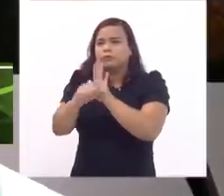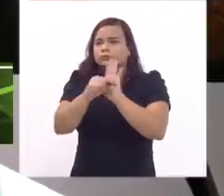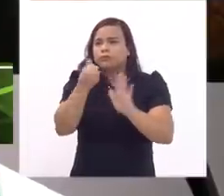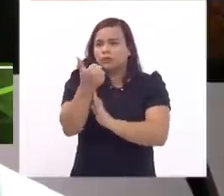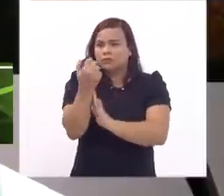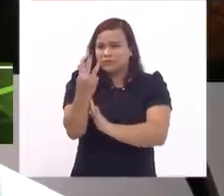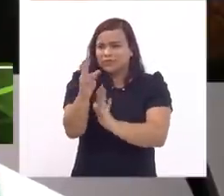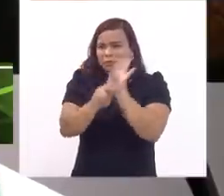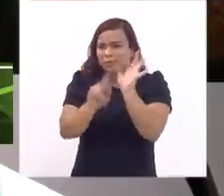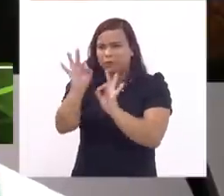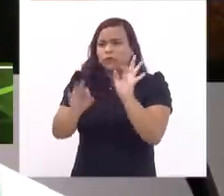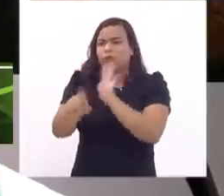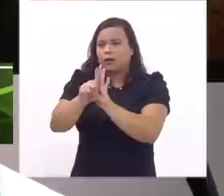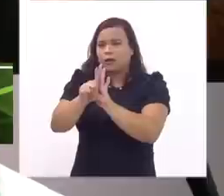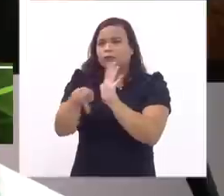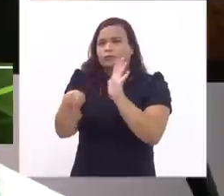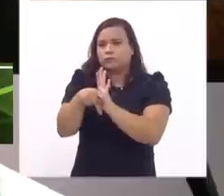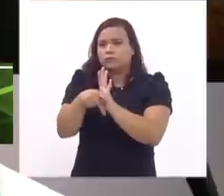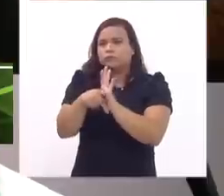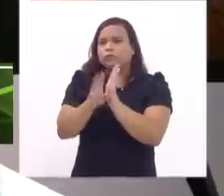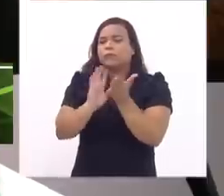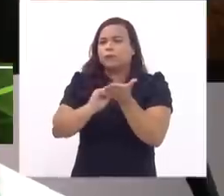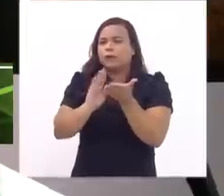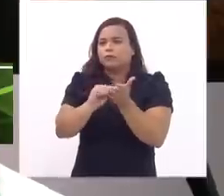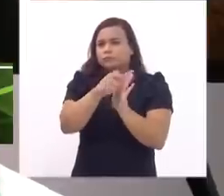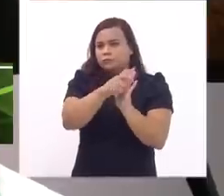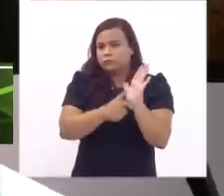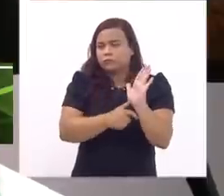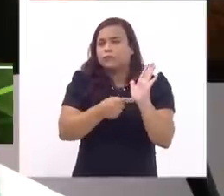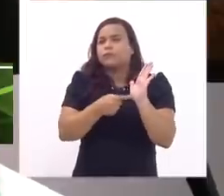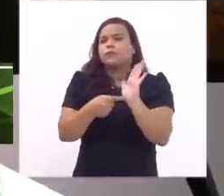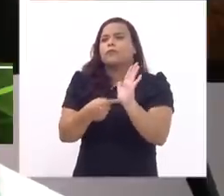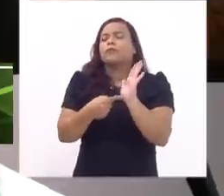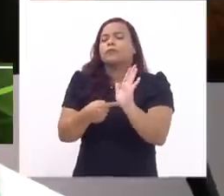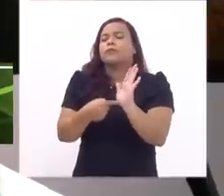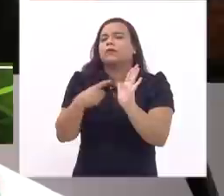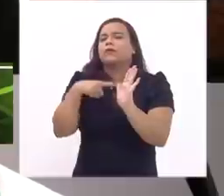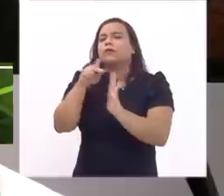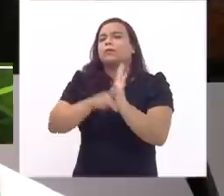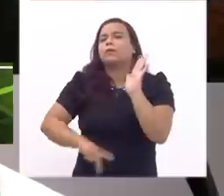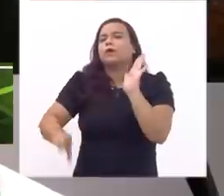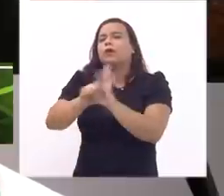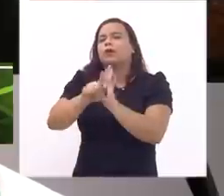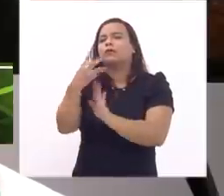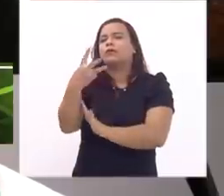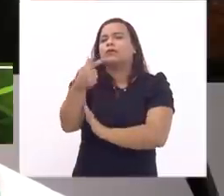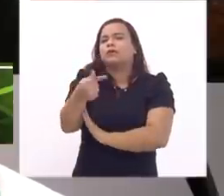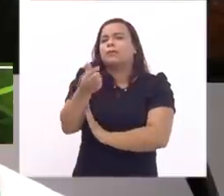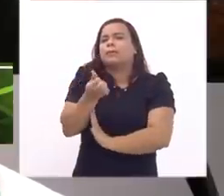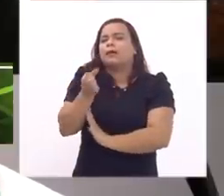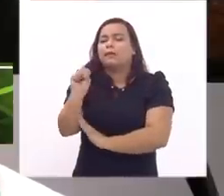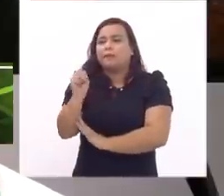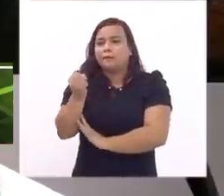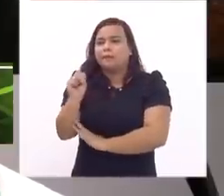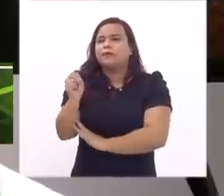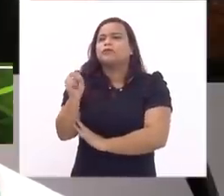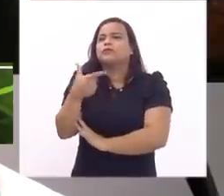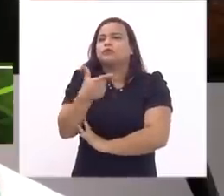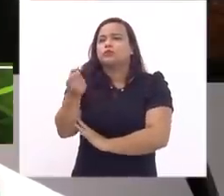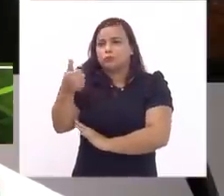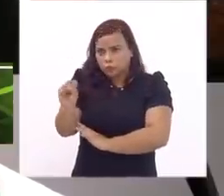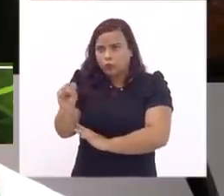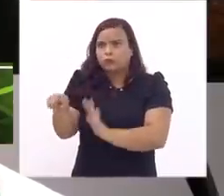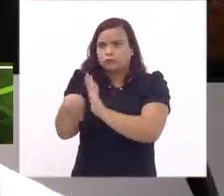13º projeto de lei da pauta, o projeto de lei 3768 de 18,